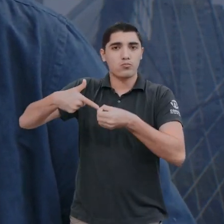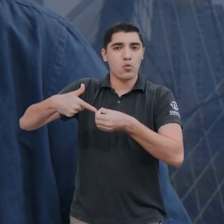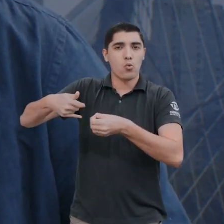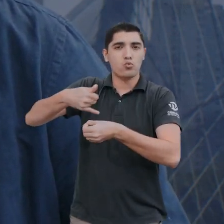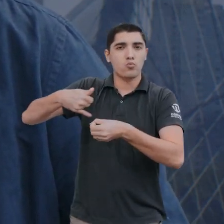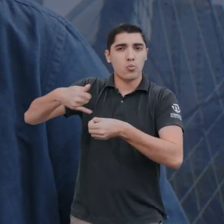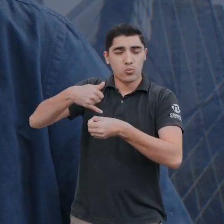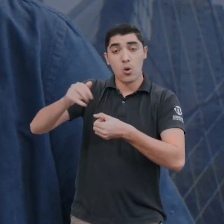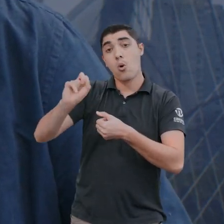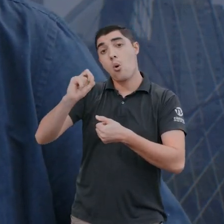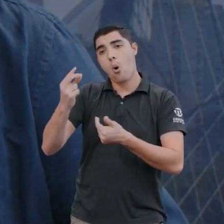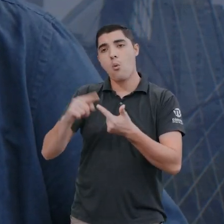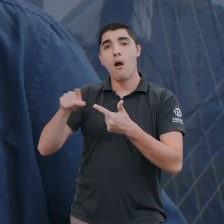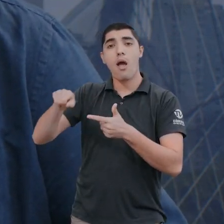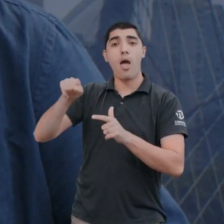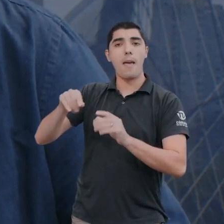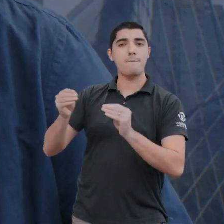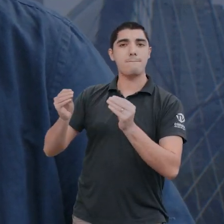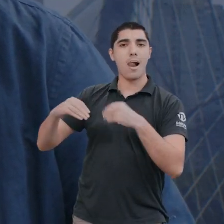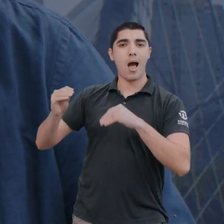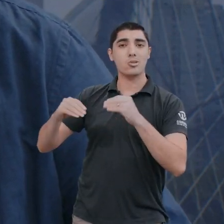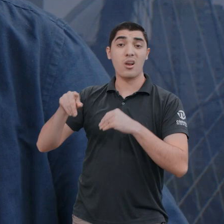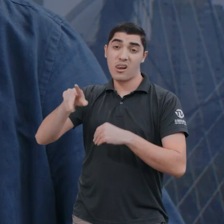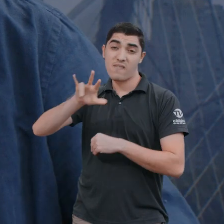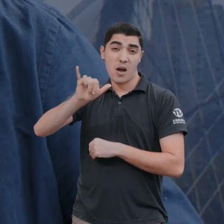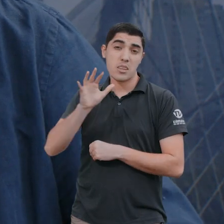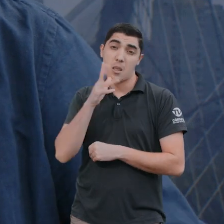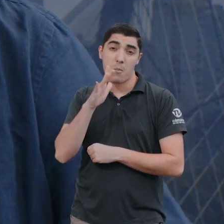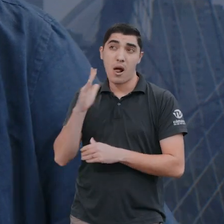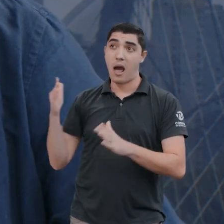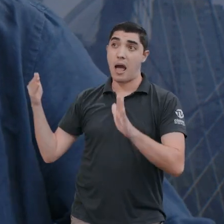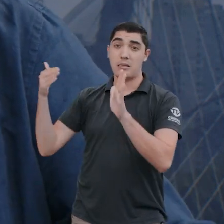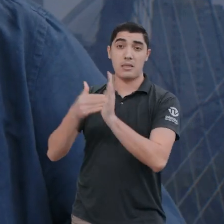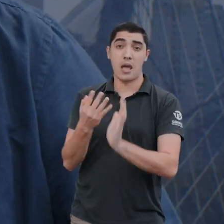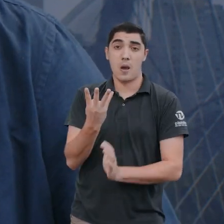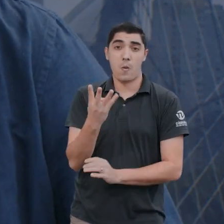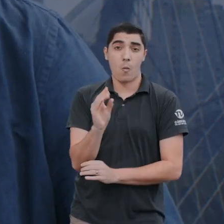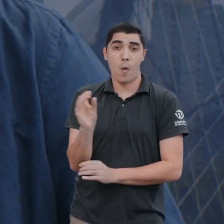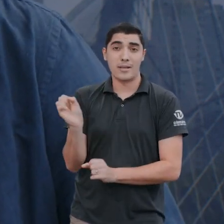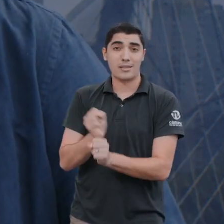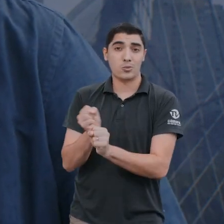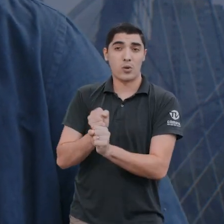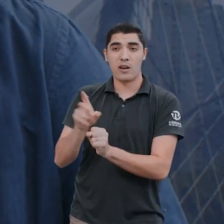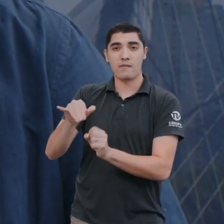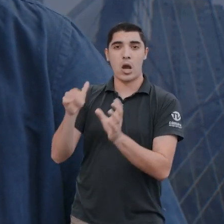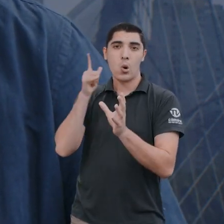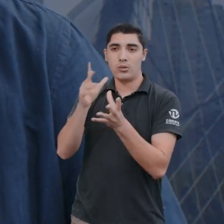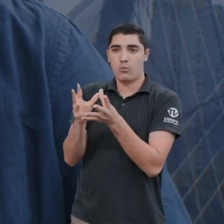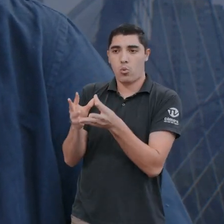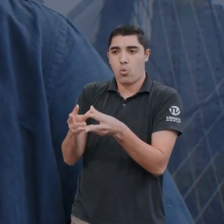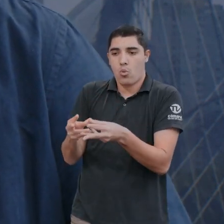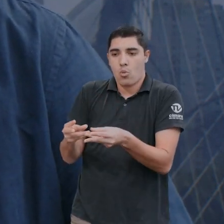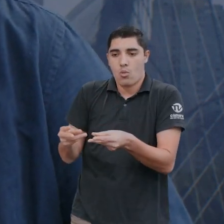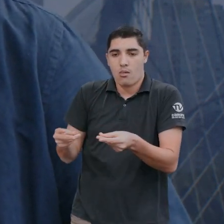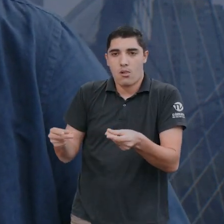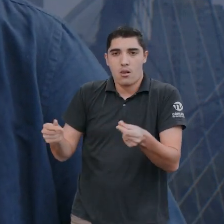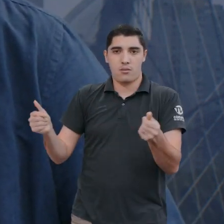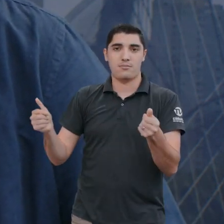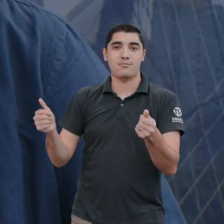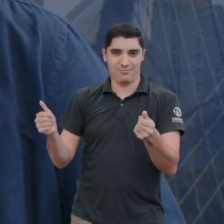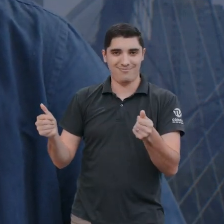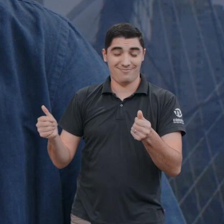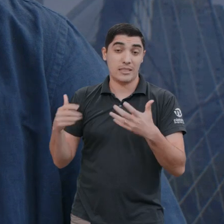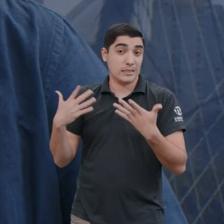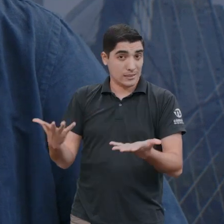petróleo, né? Ou um tecido plástico, né? Que vai demorar cerca até 400 anos para ser degradado na